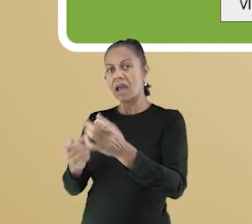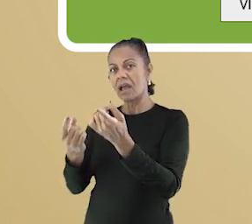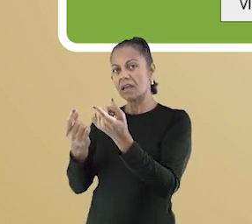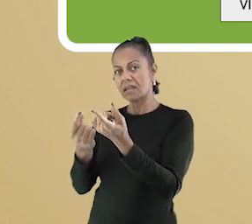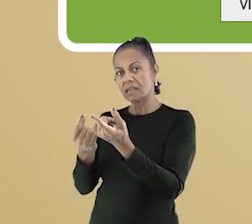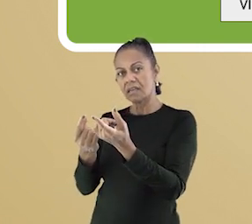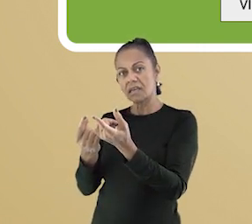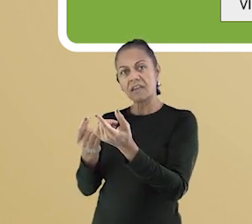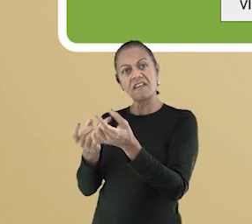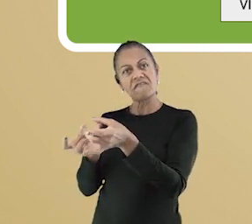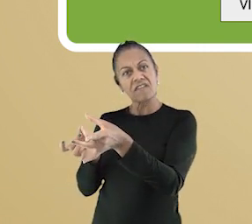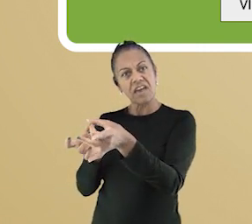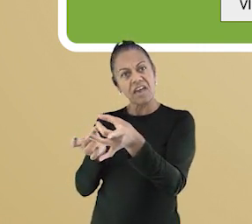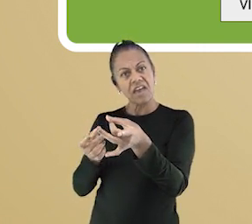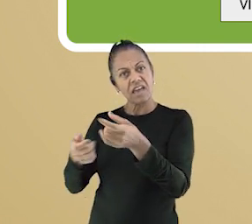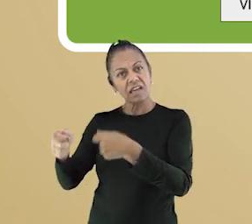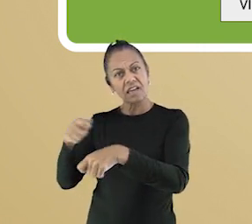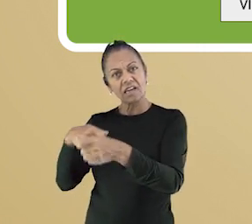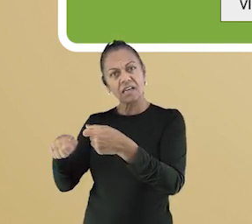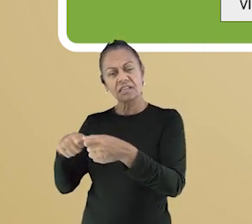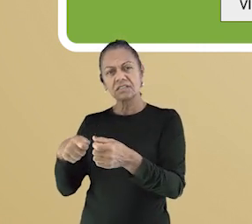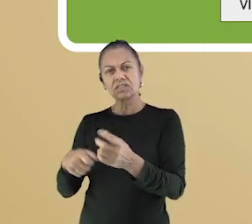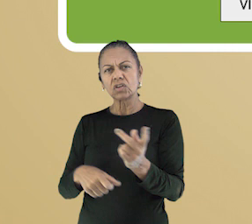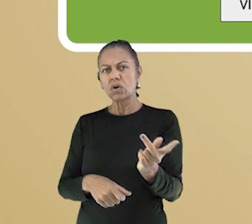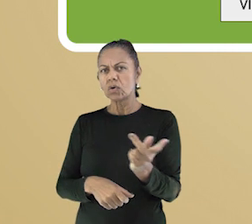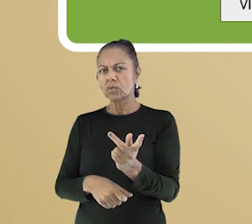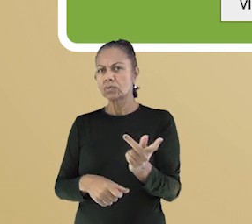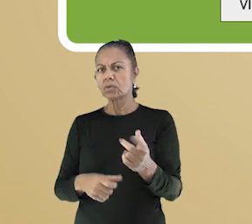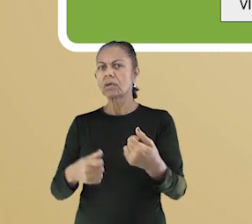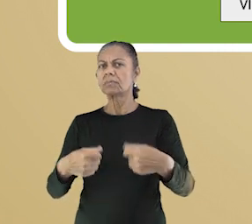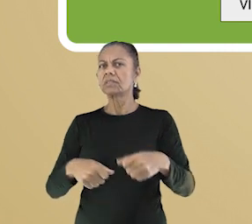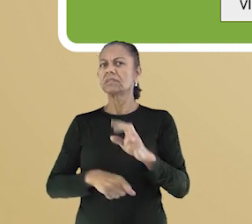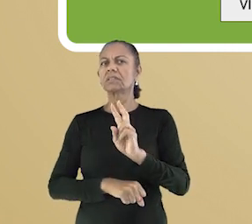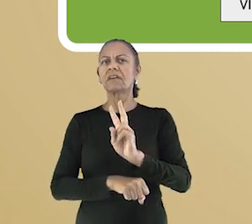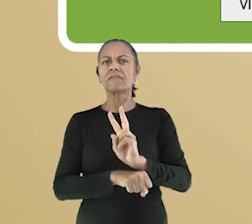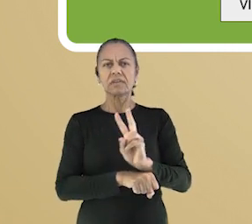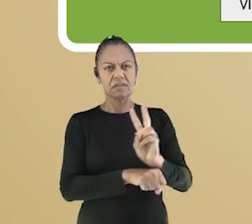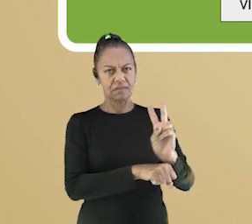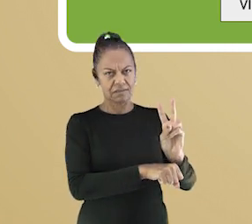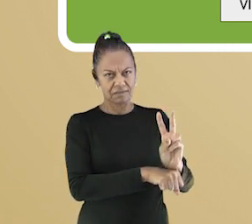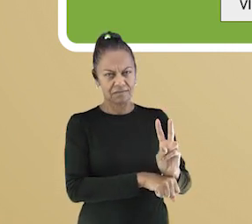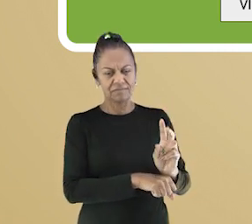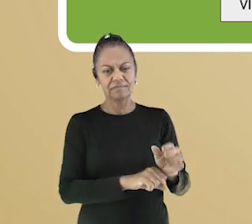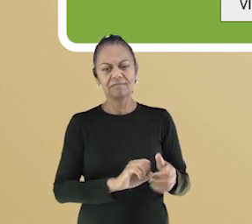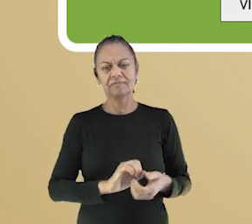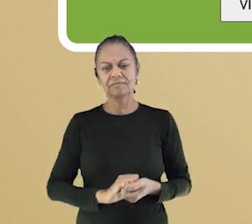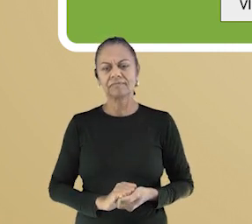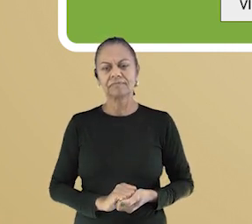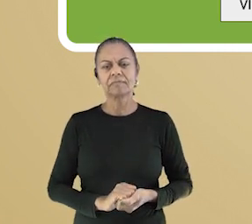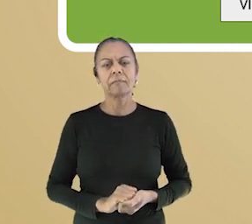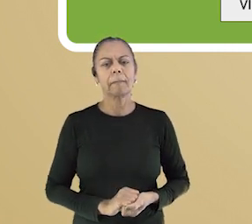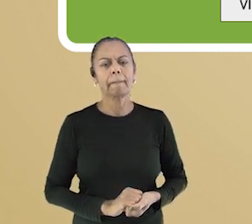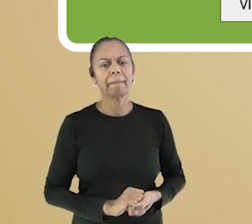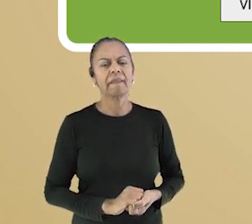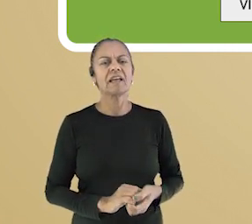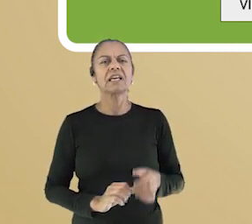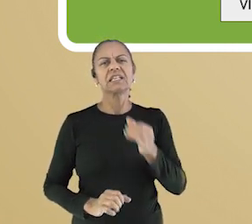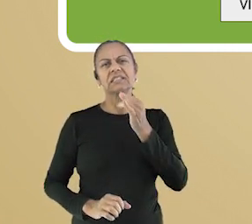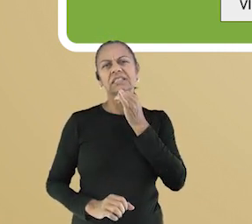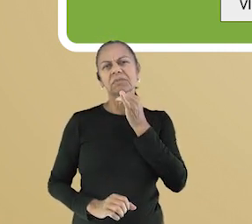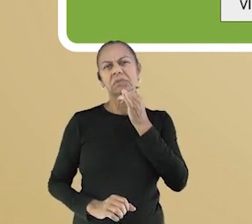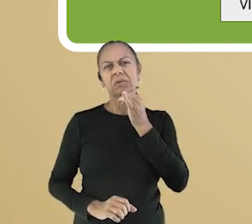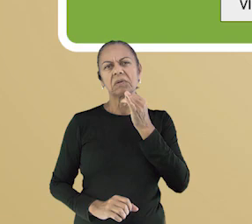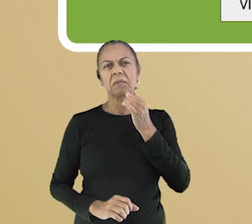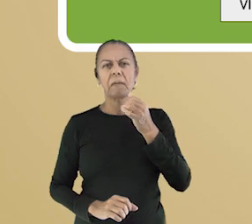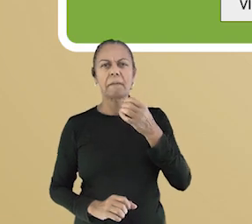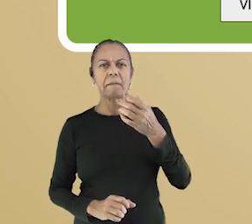para o comércio. Como assim? Bem, estou falando de políticas que dificultem a comercialização de produtos que vieram de zonas